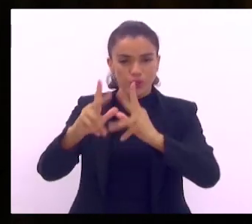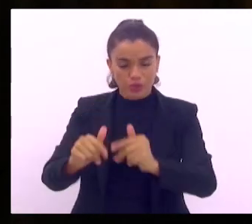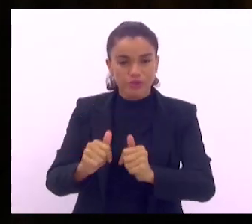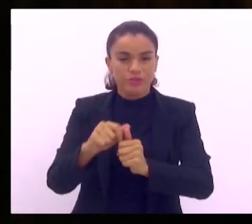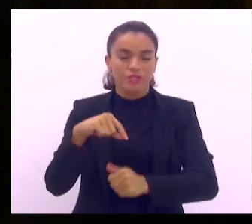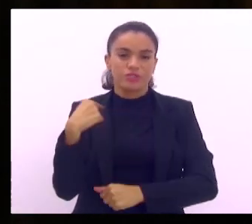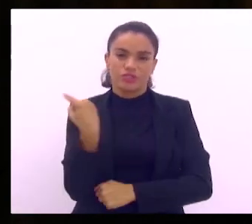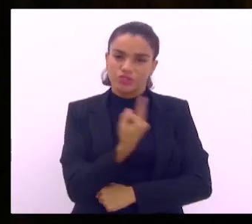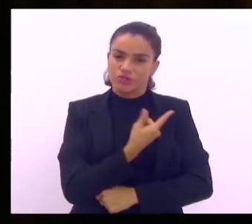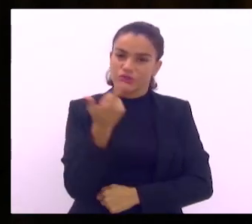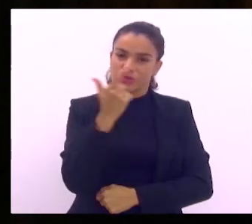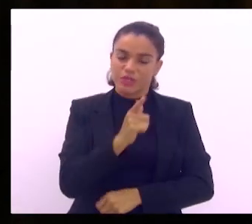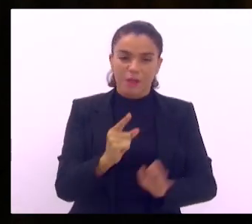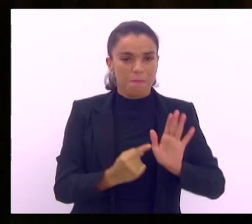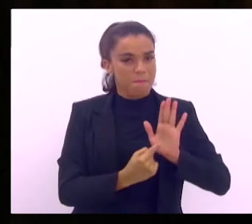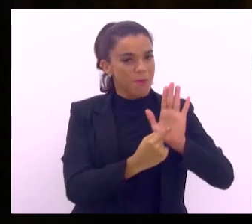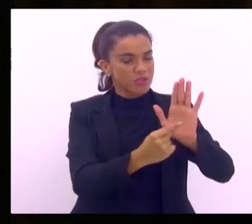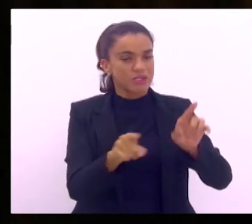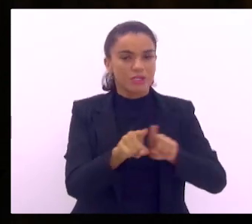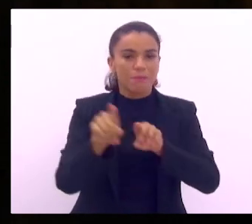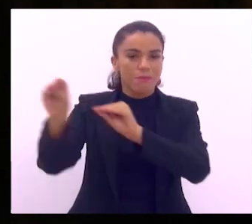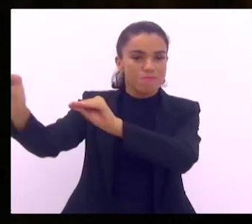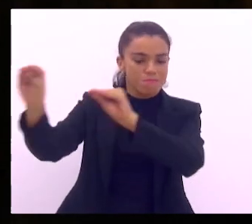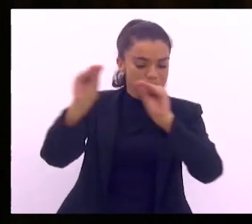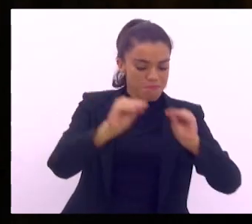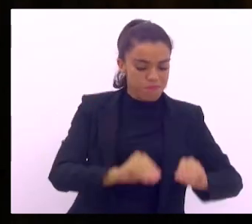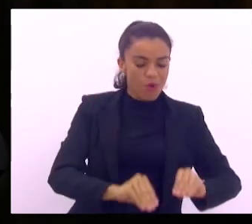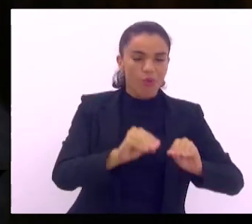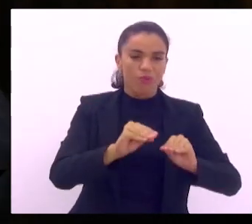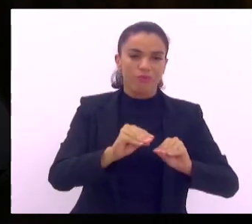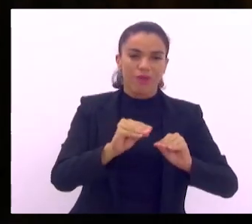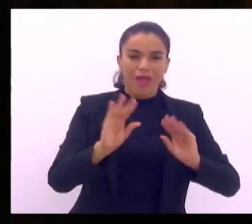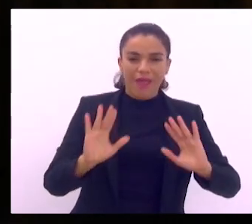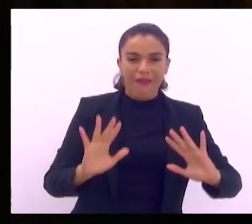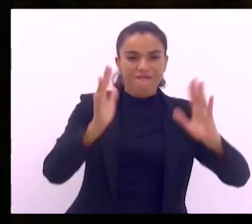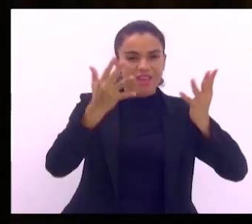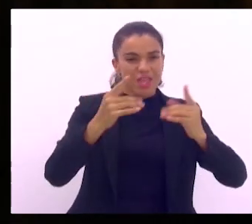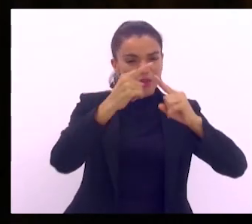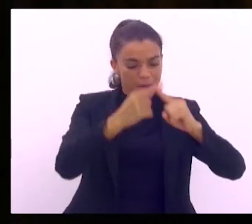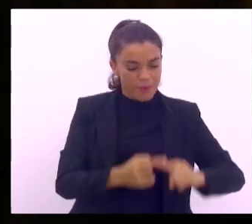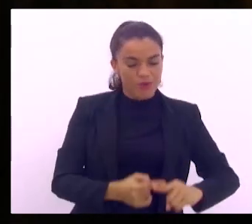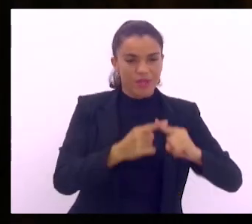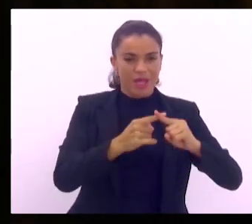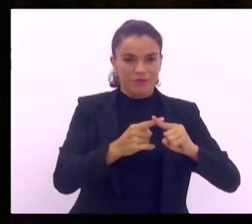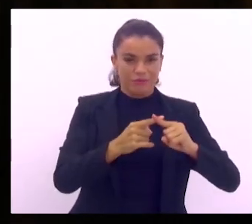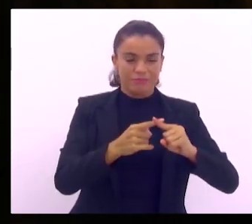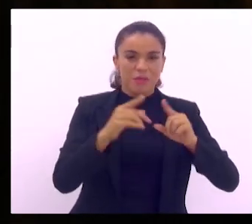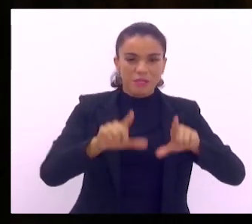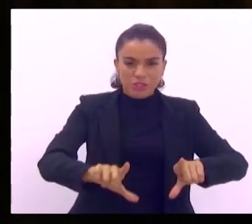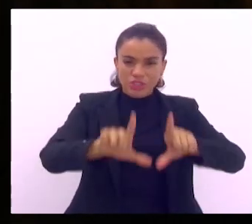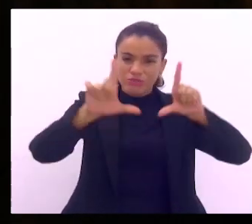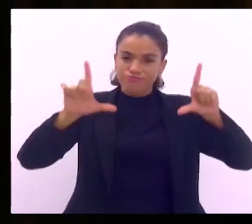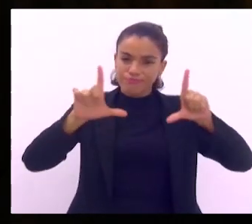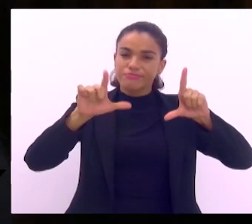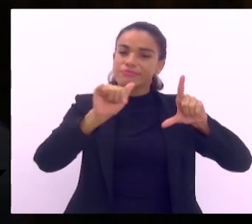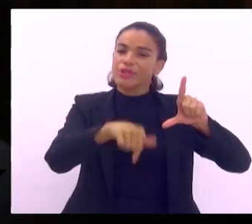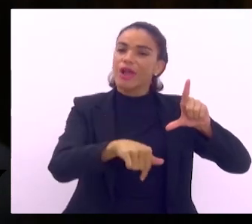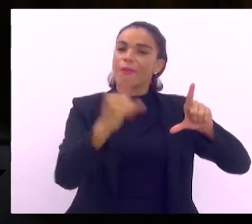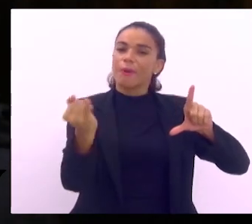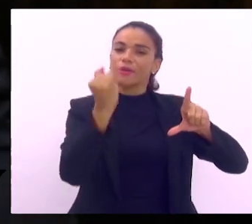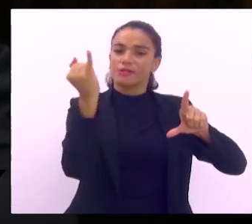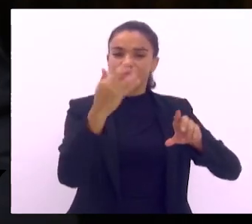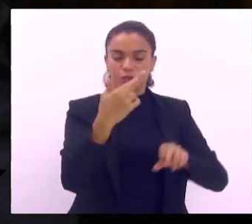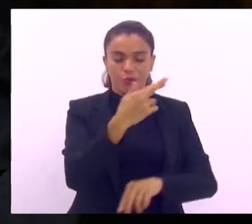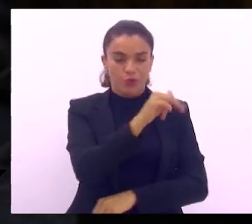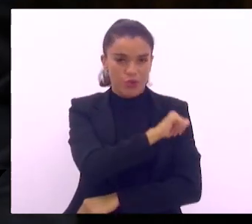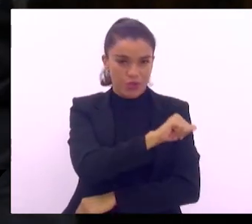nós traremos grandes eventos para, mais uma vez, destacar a importância do Estado do Rio de Janeiro na